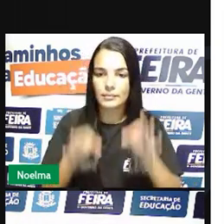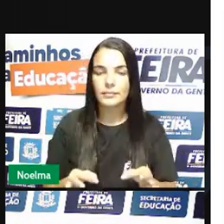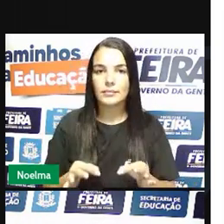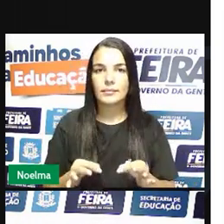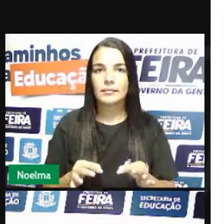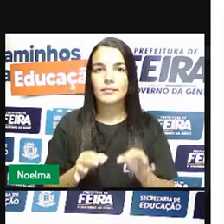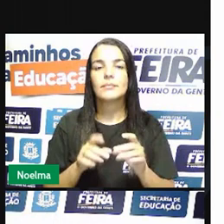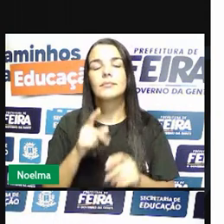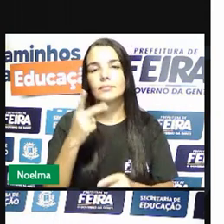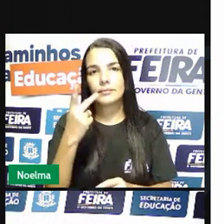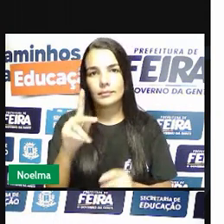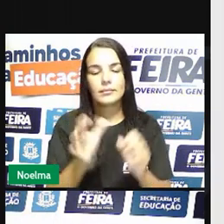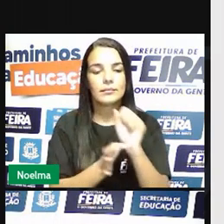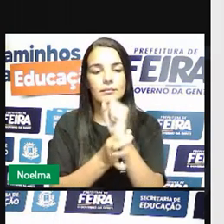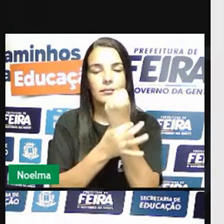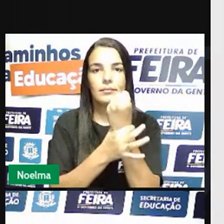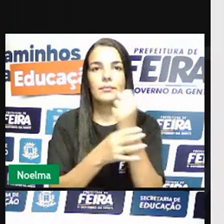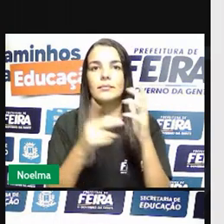redação, no seu texto, né?